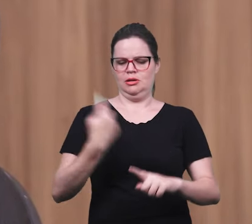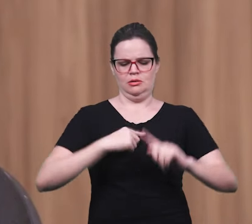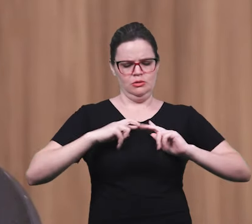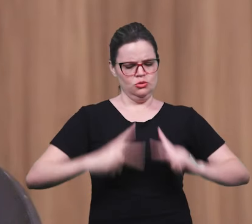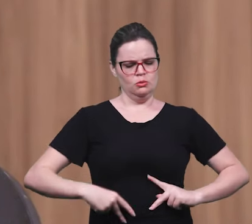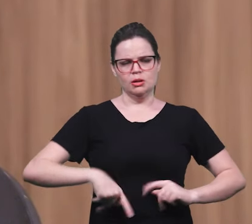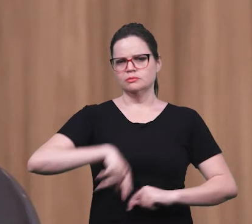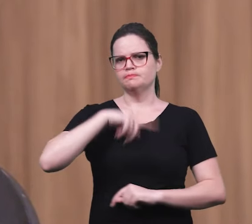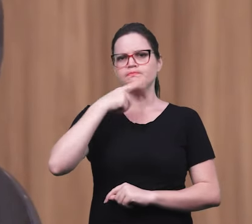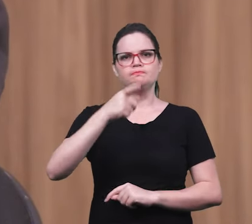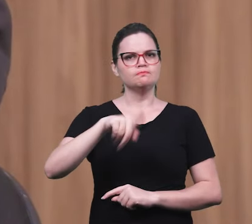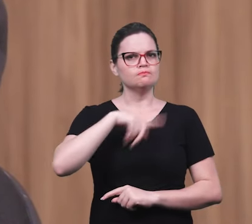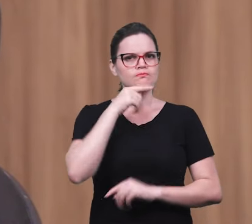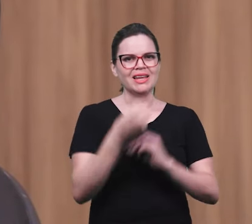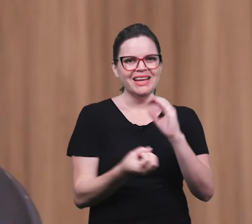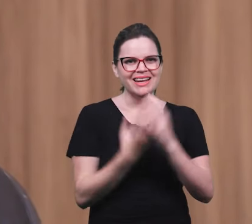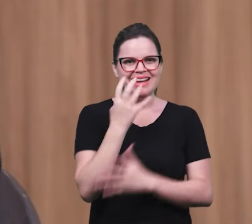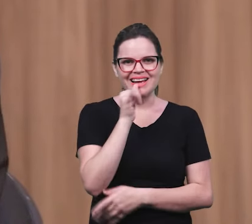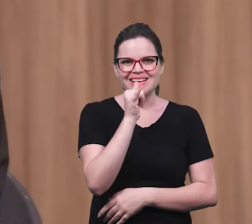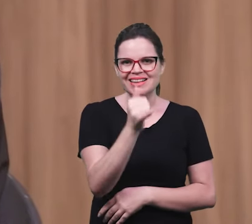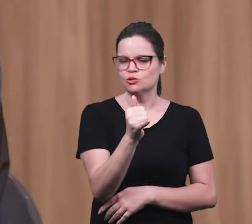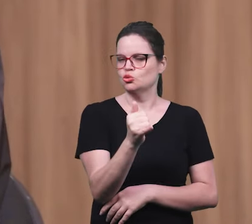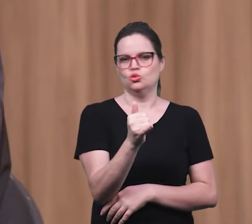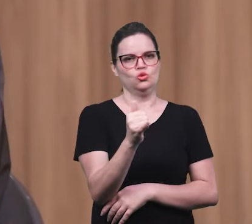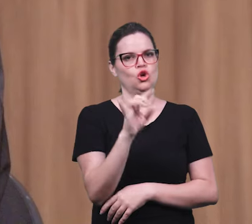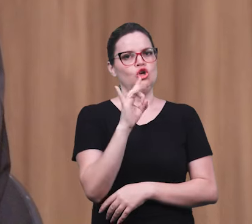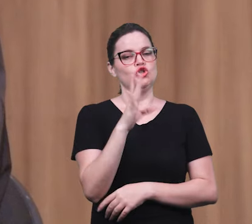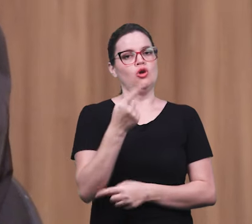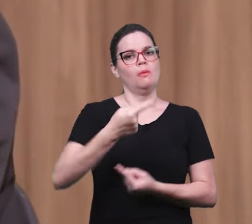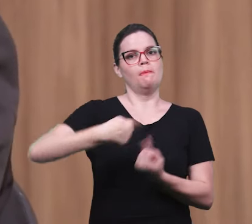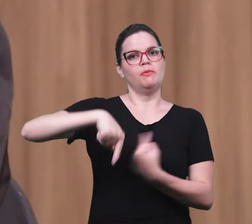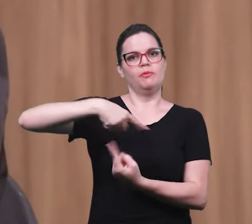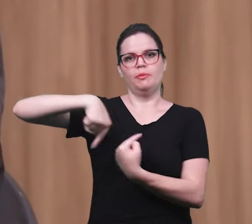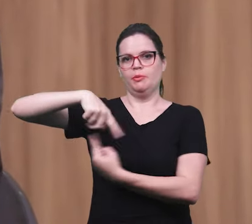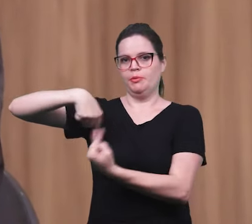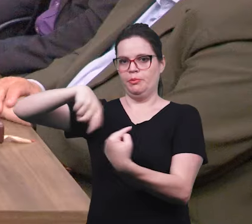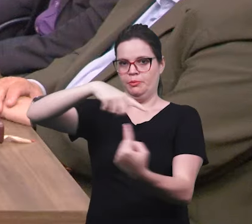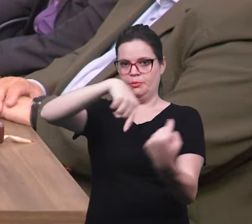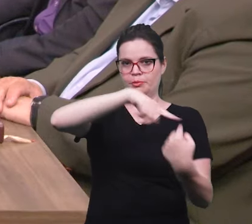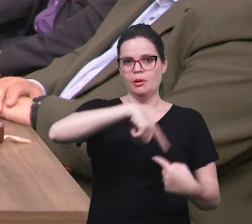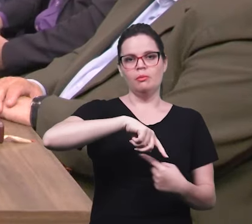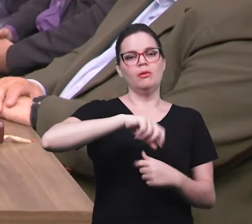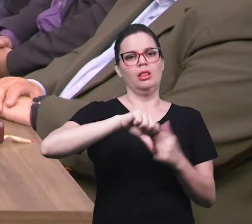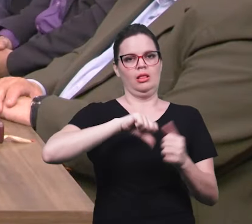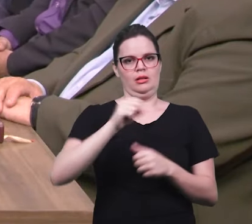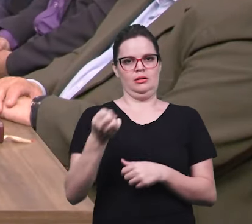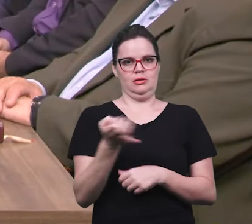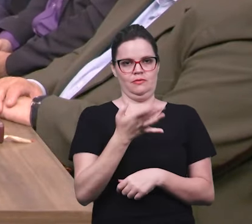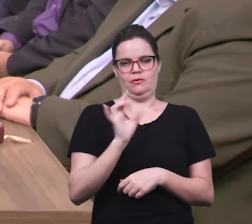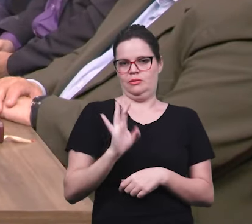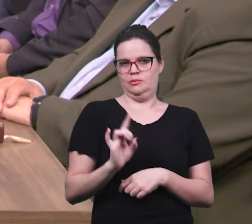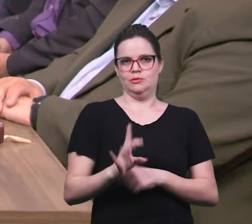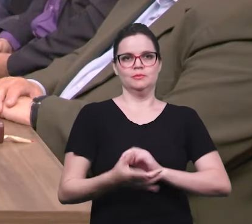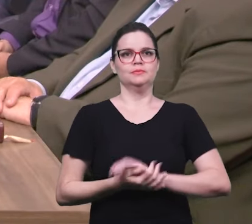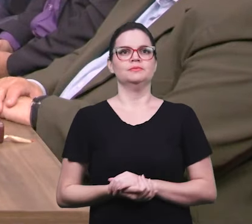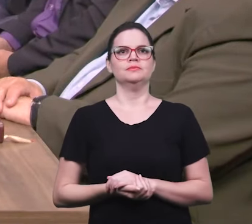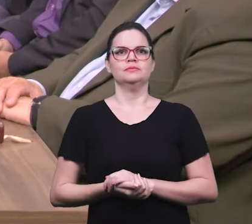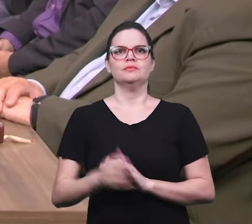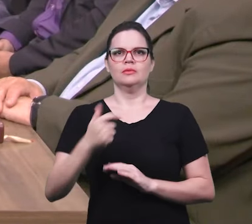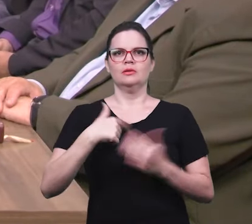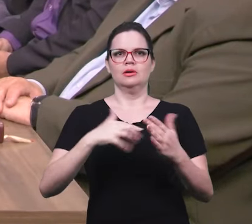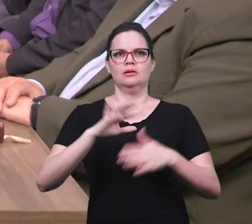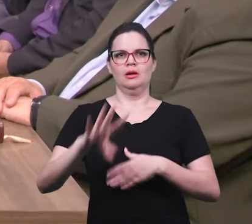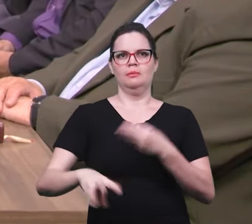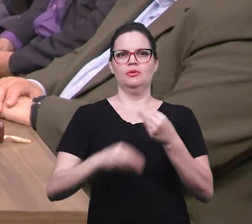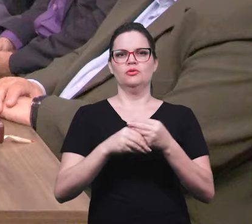não cria, ele só transforma toda a energia existente. Muito bem. Eu queria também aproveitar para colocar